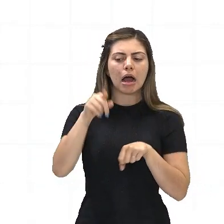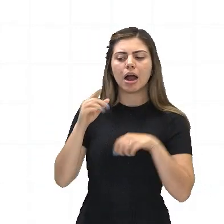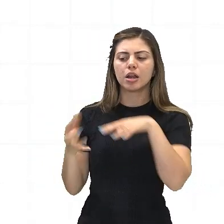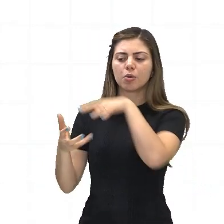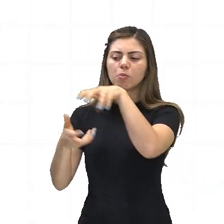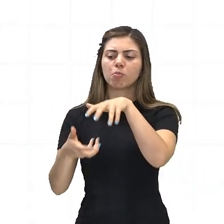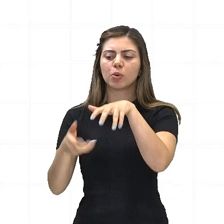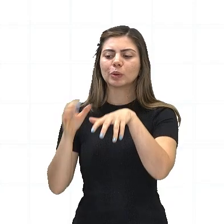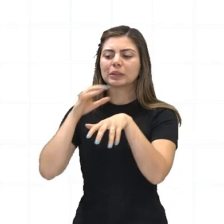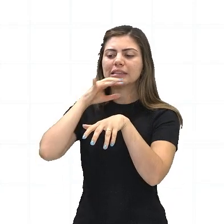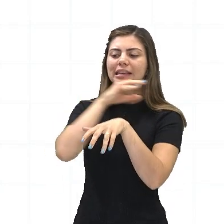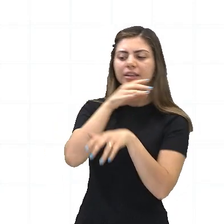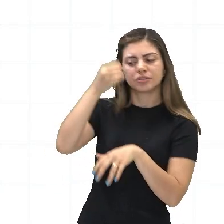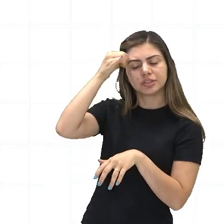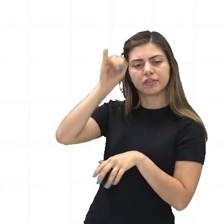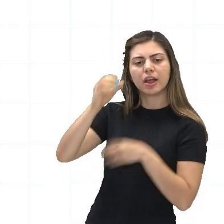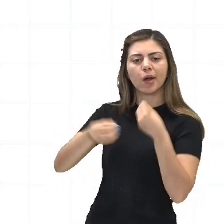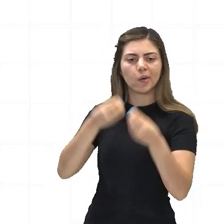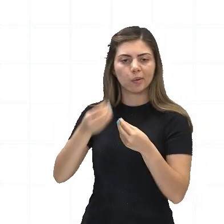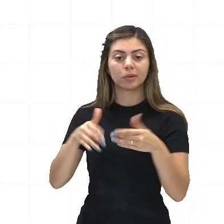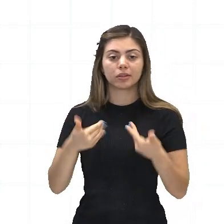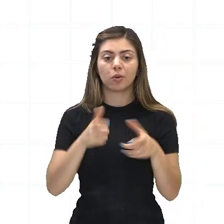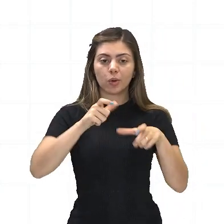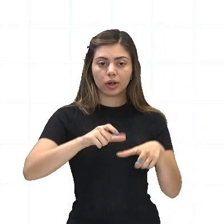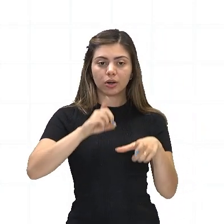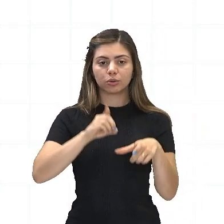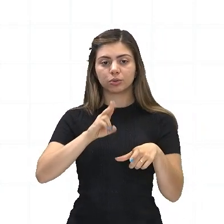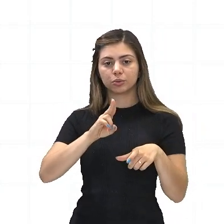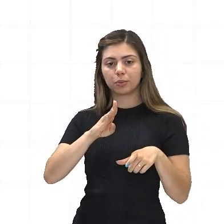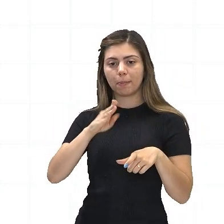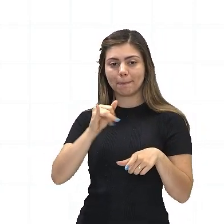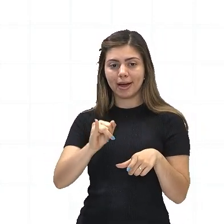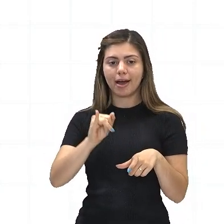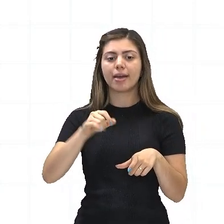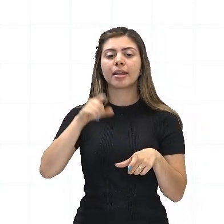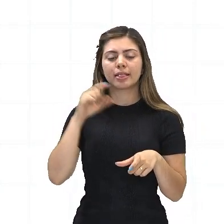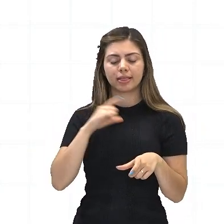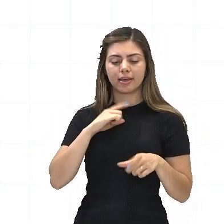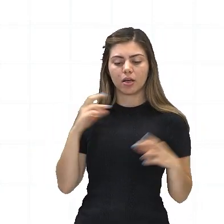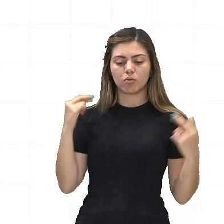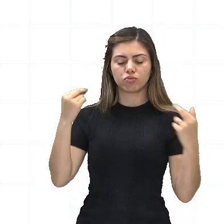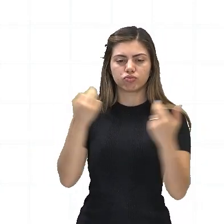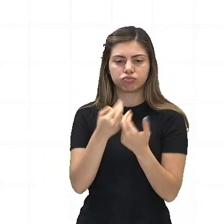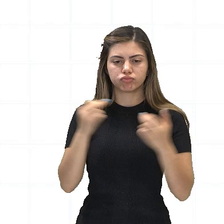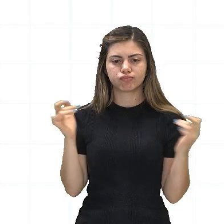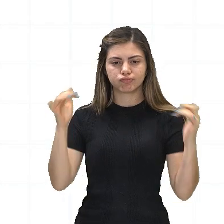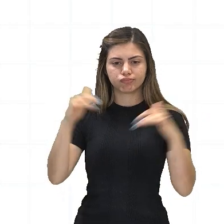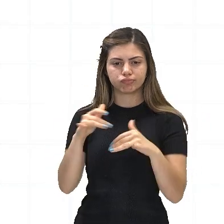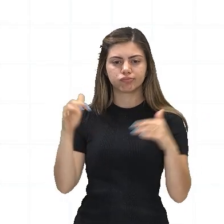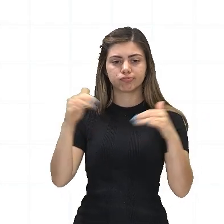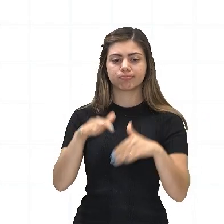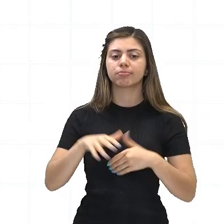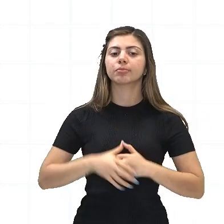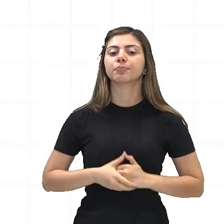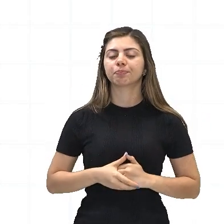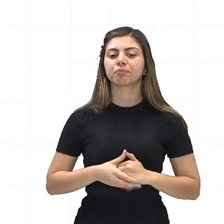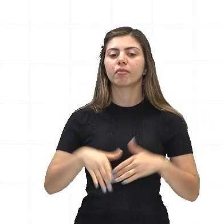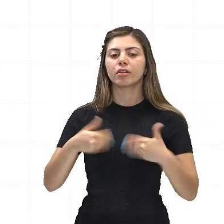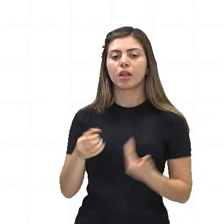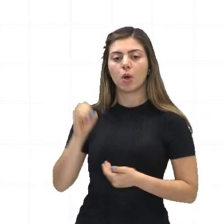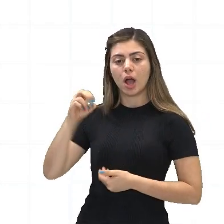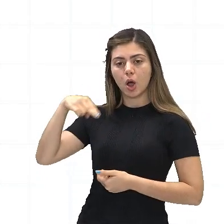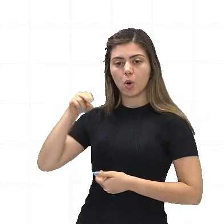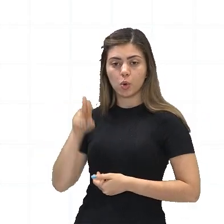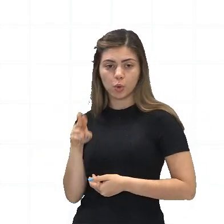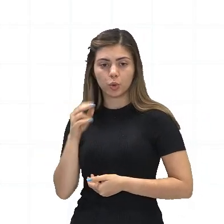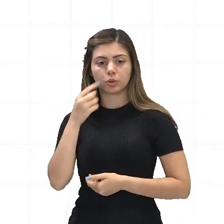global. Cúpula de Dubai fará revisão do que foi proposto em edições passadas. A Conferência das Nações Unidas